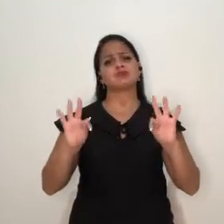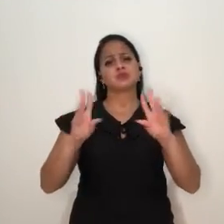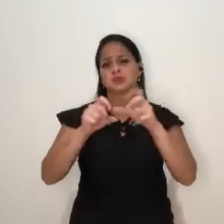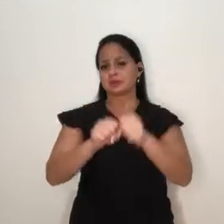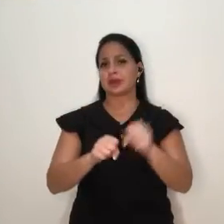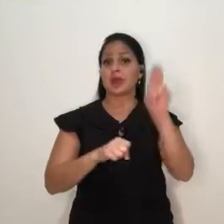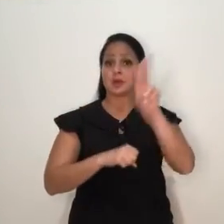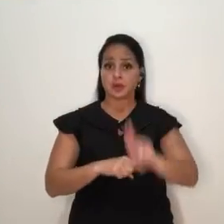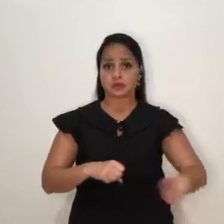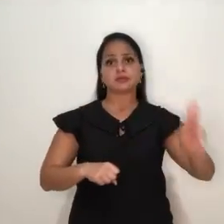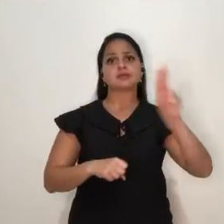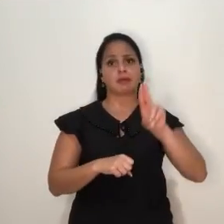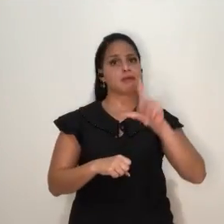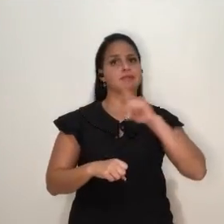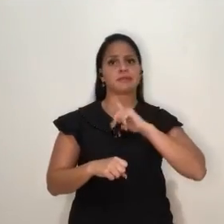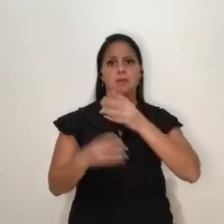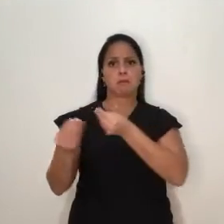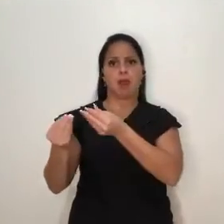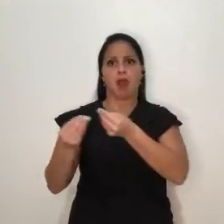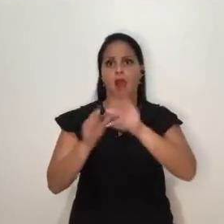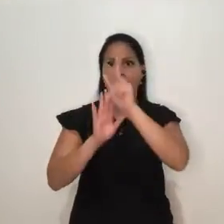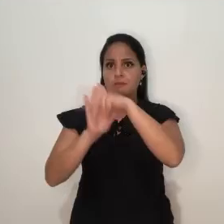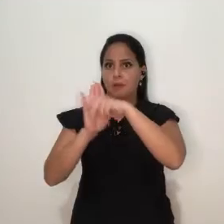todos. Então eu tive